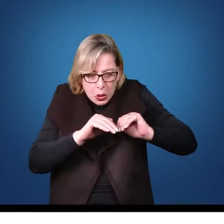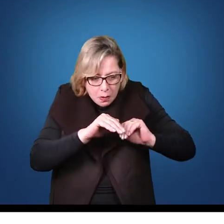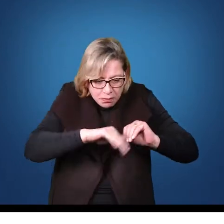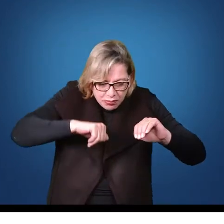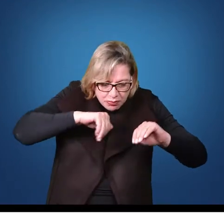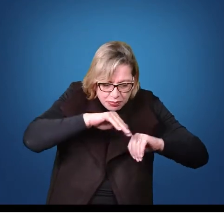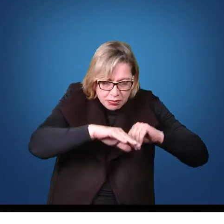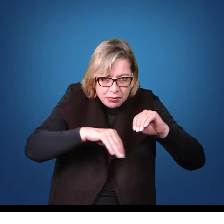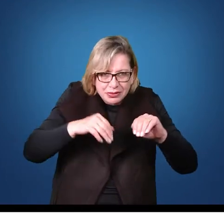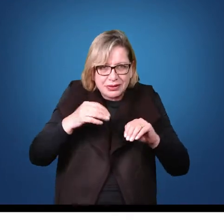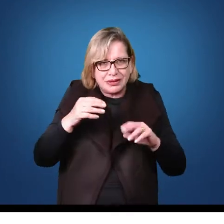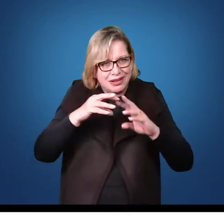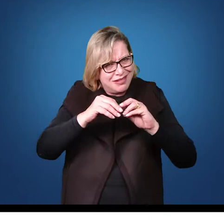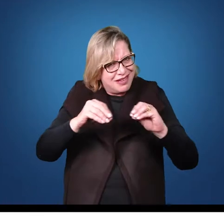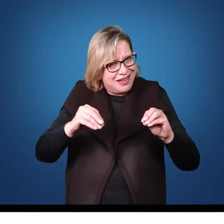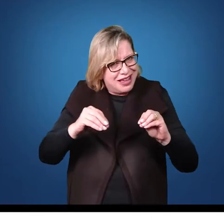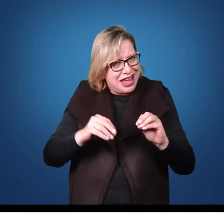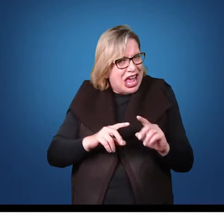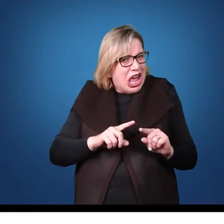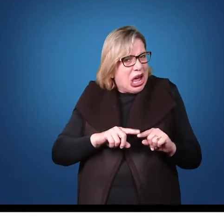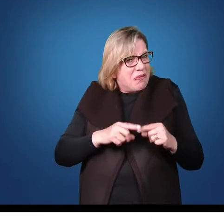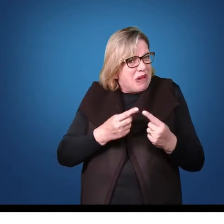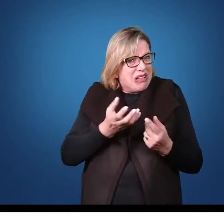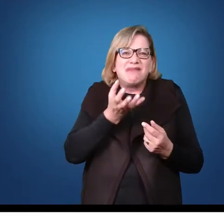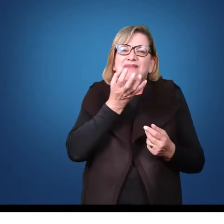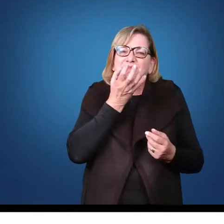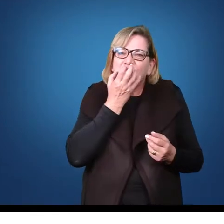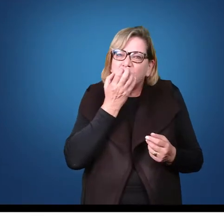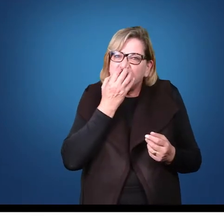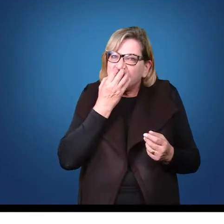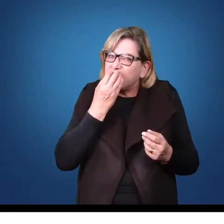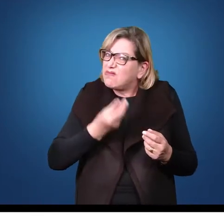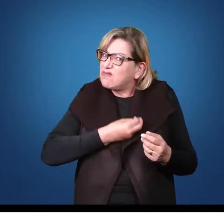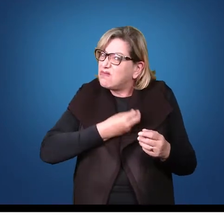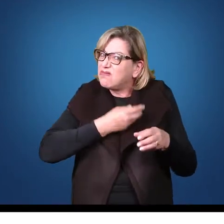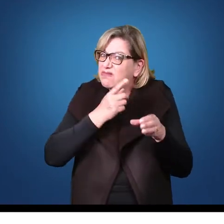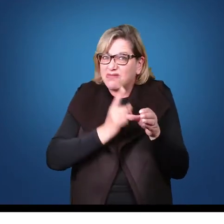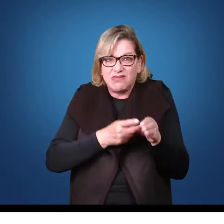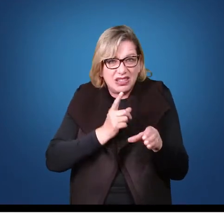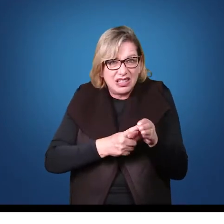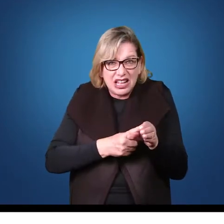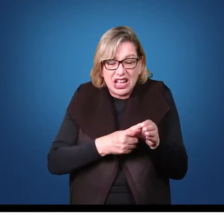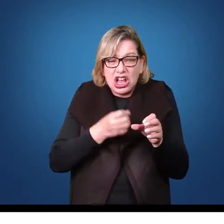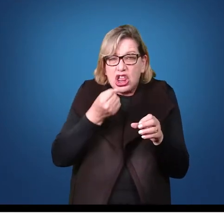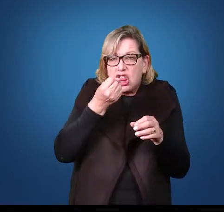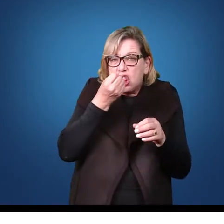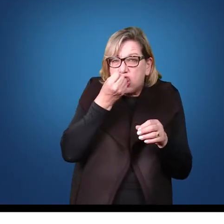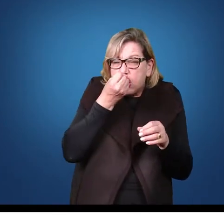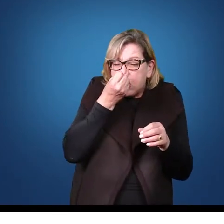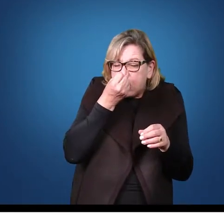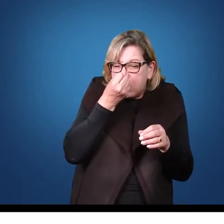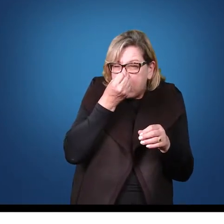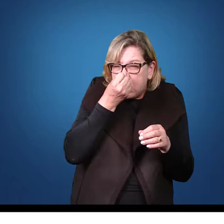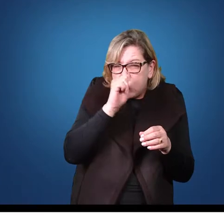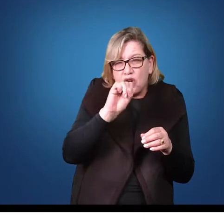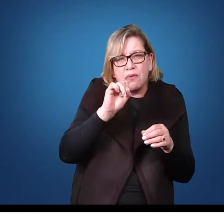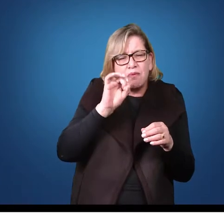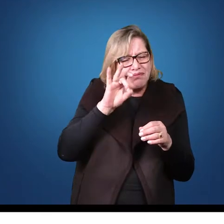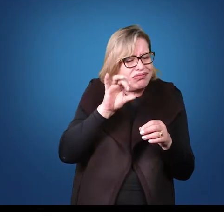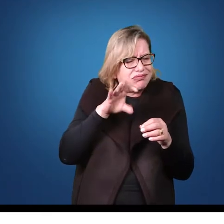Esses cachorros são da cidade, acabaram de vir para a roça. Só sabe fazer xixi no tapetinho do